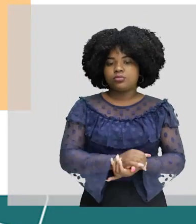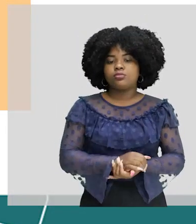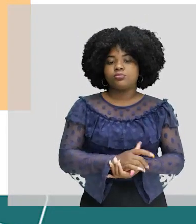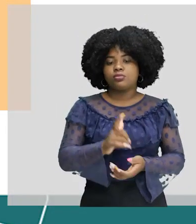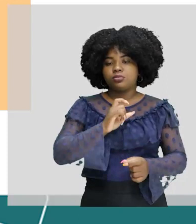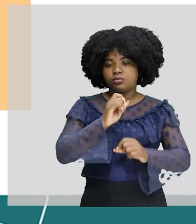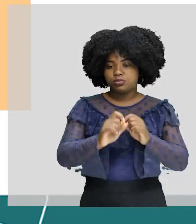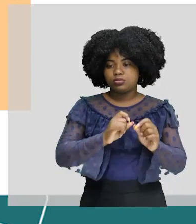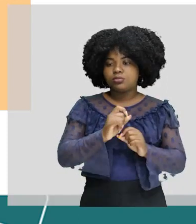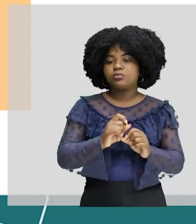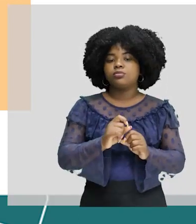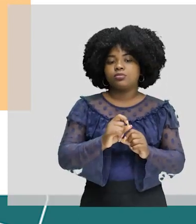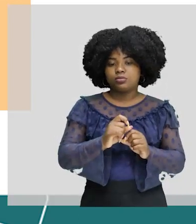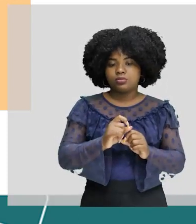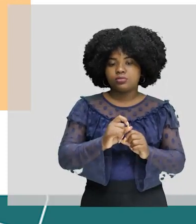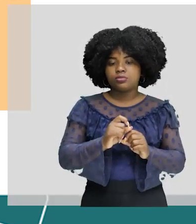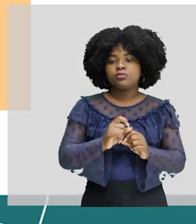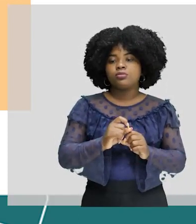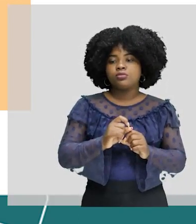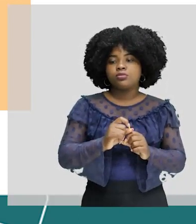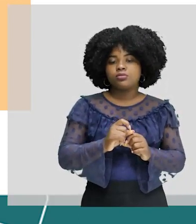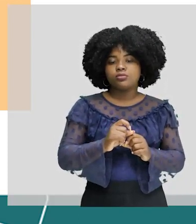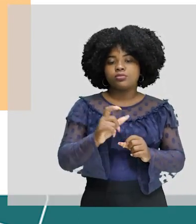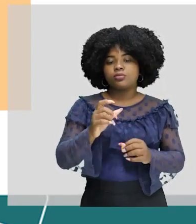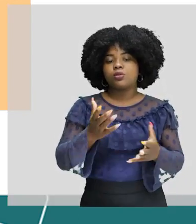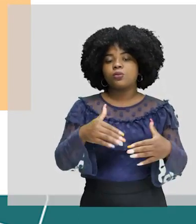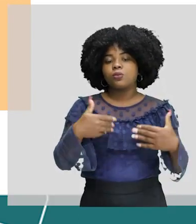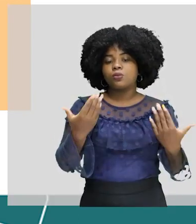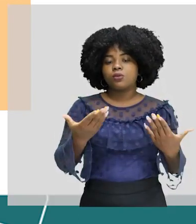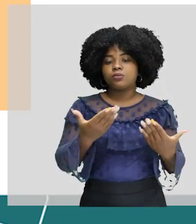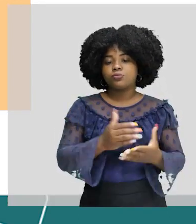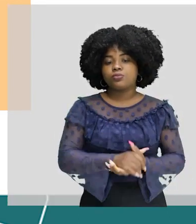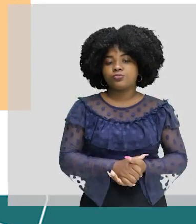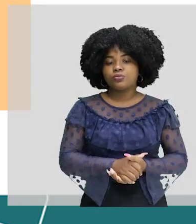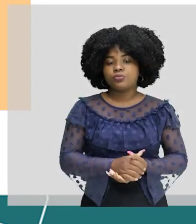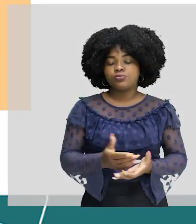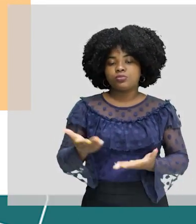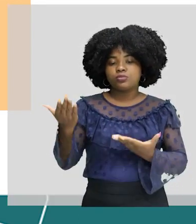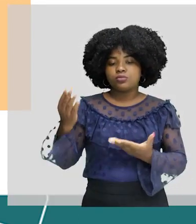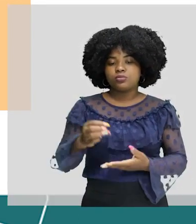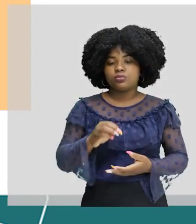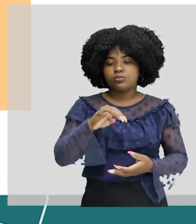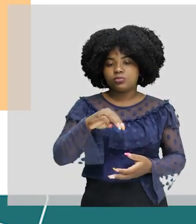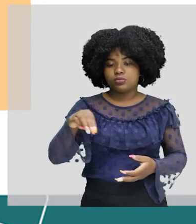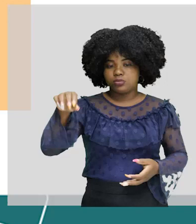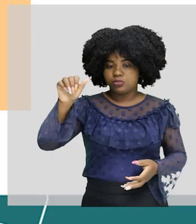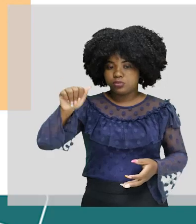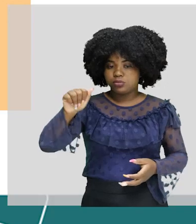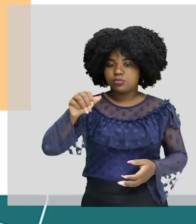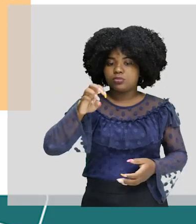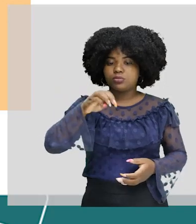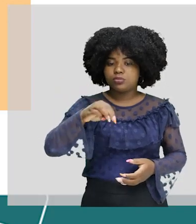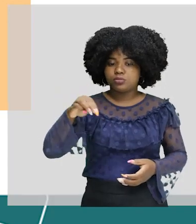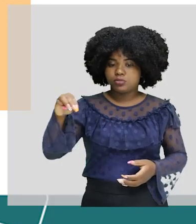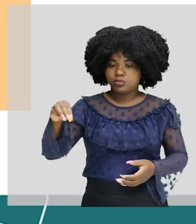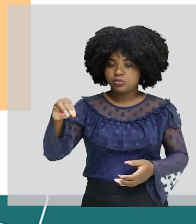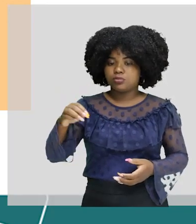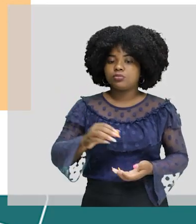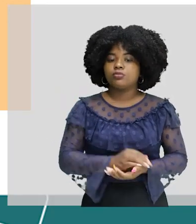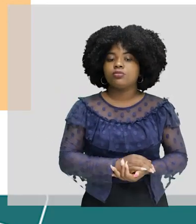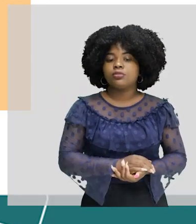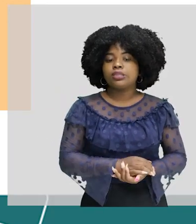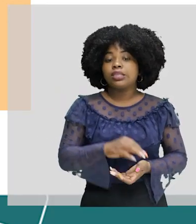os cálculos químicos. Quais são elas? Massa atômica, massa molecular. Vamos para aqui. A